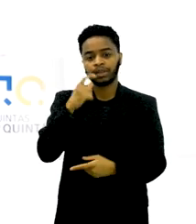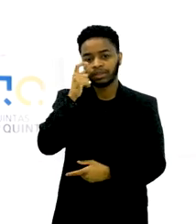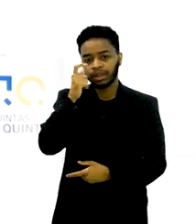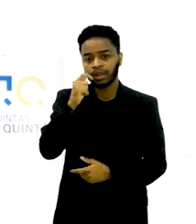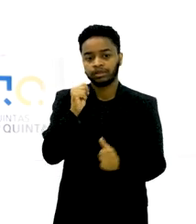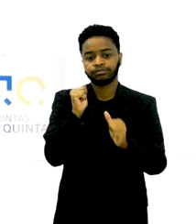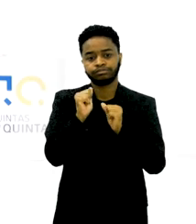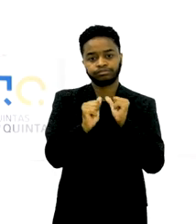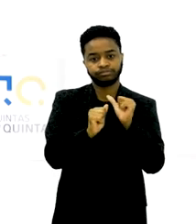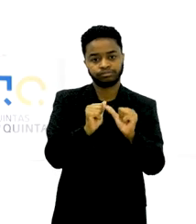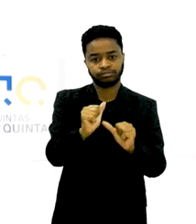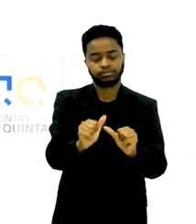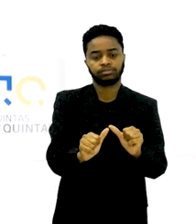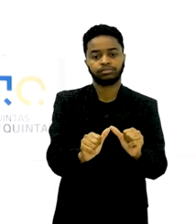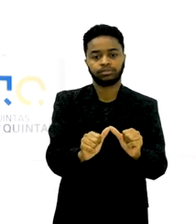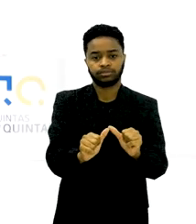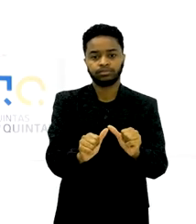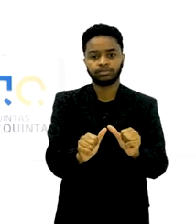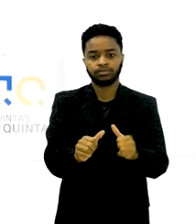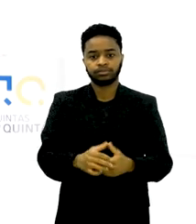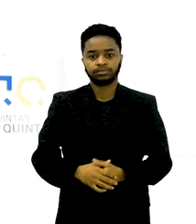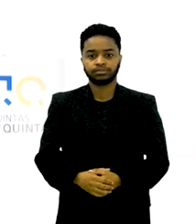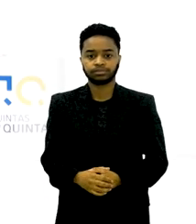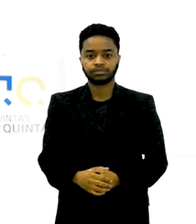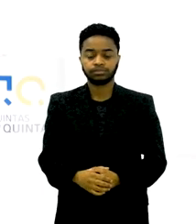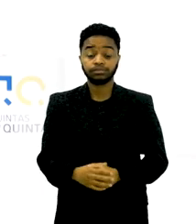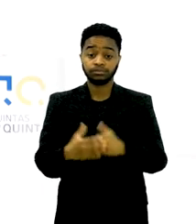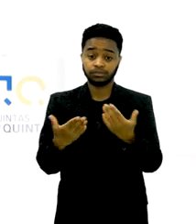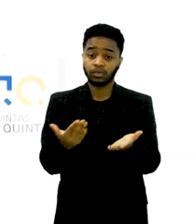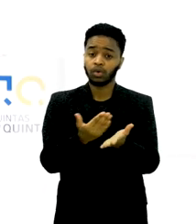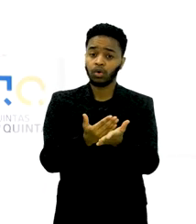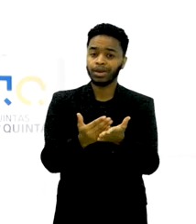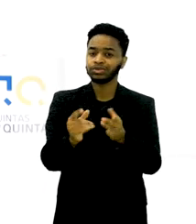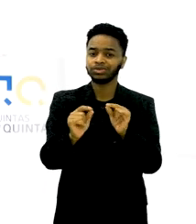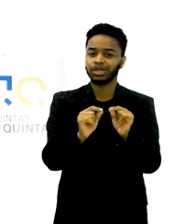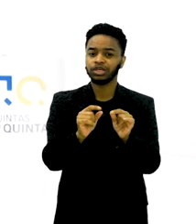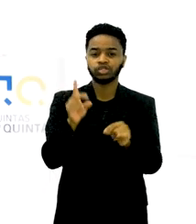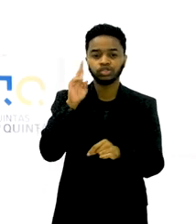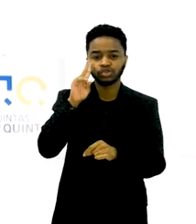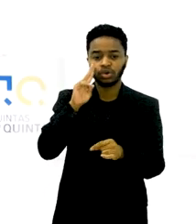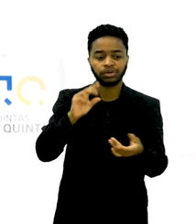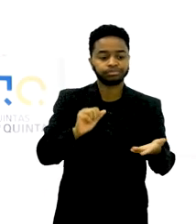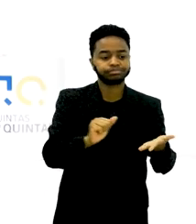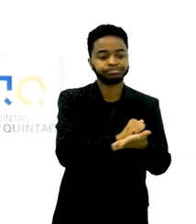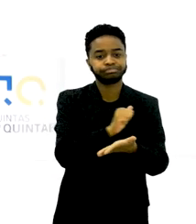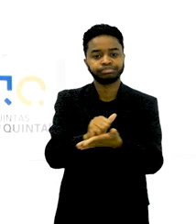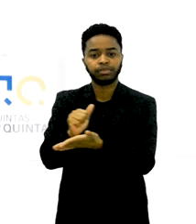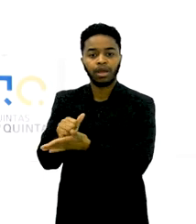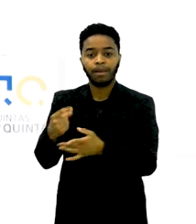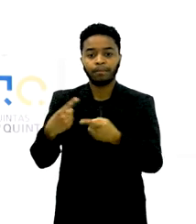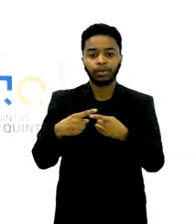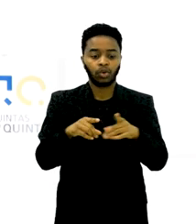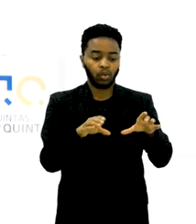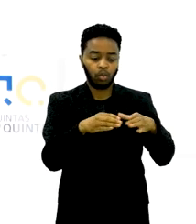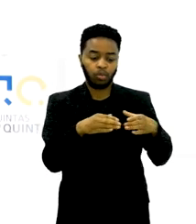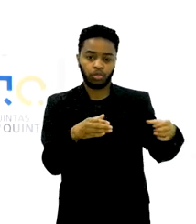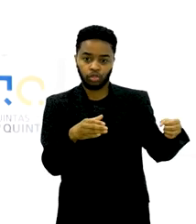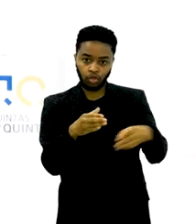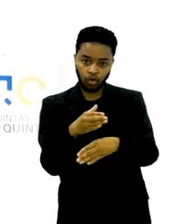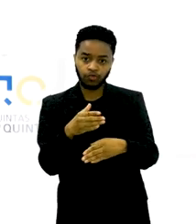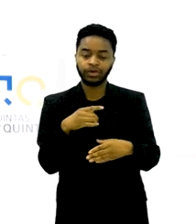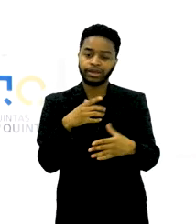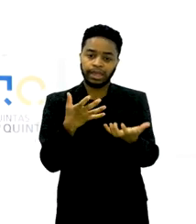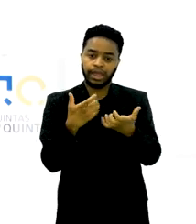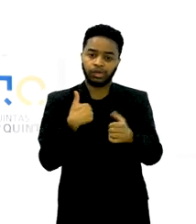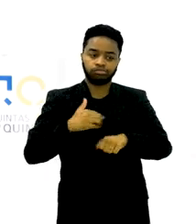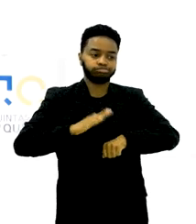interesses mudam e E aí começam a pagar porque assim os novos mandatários eles querem